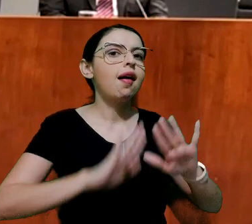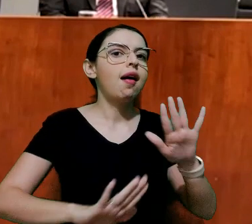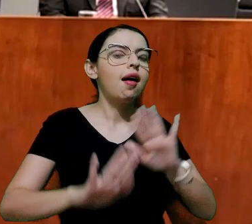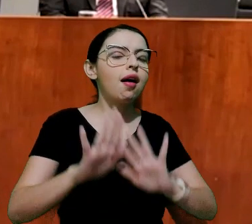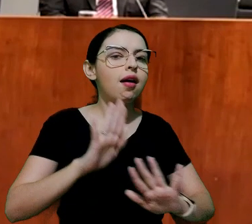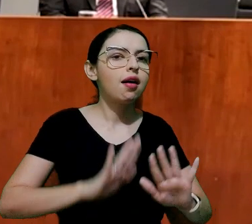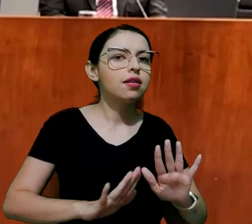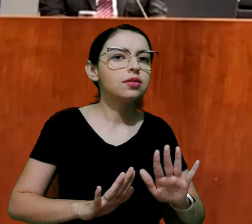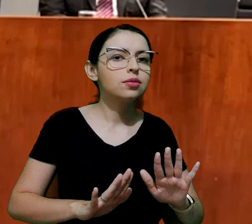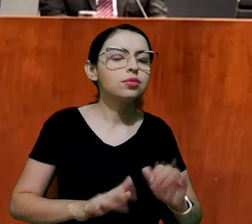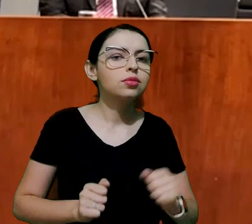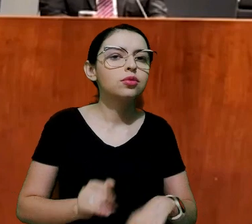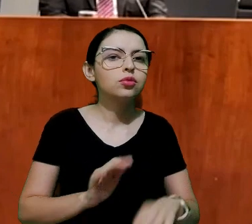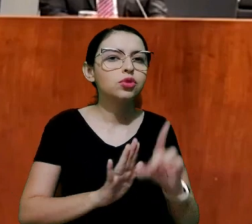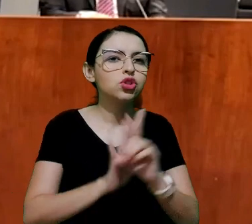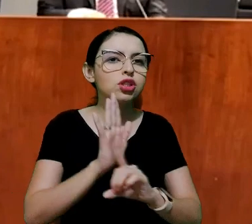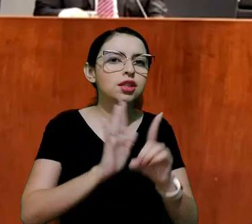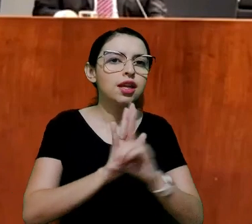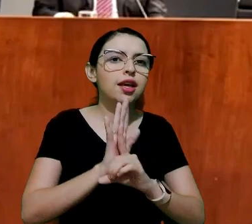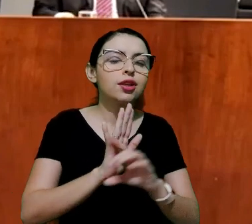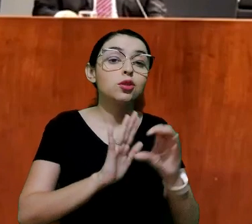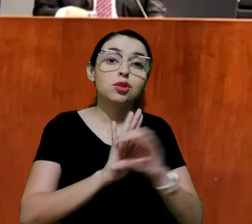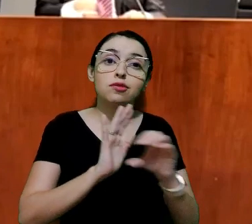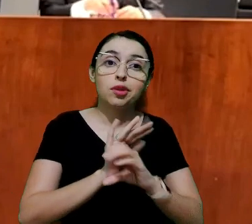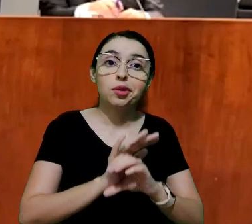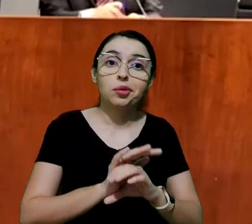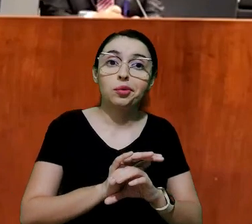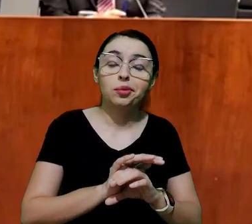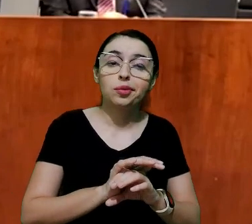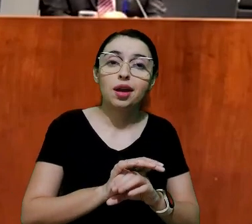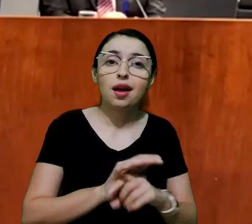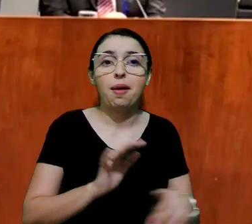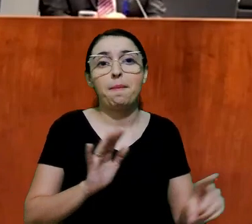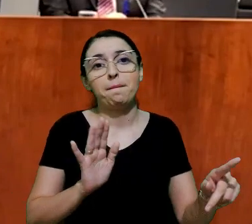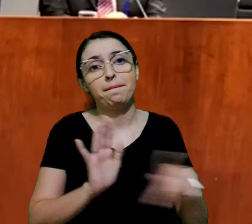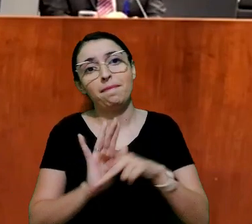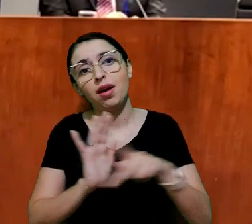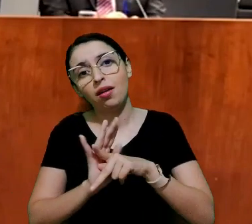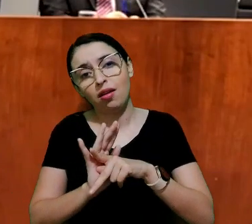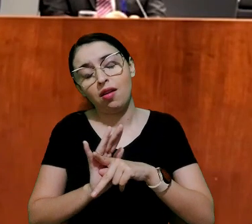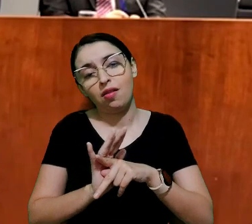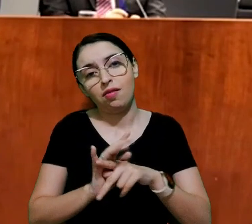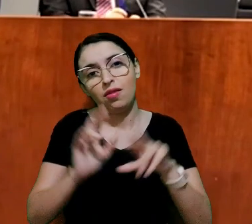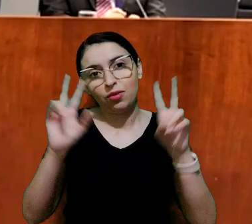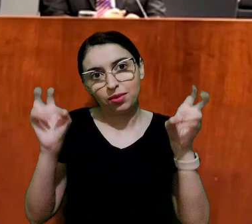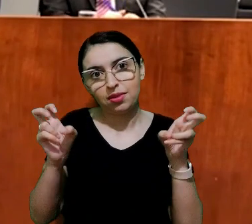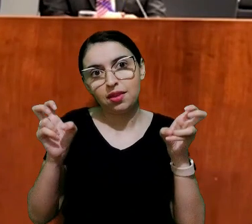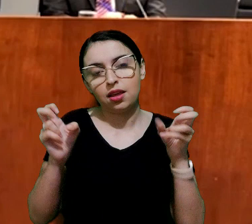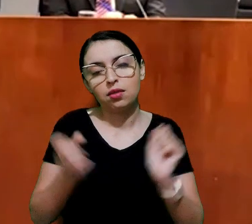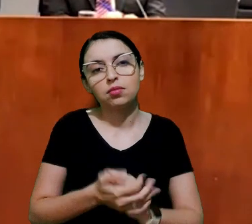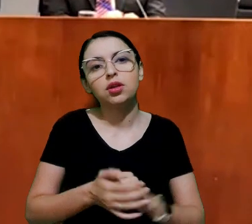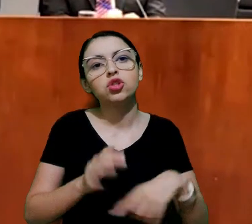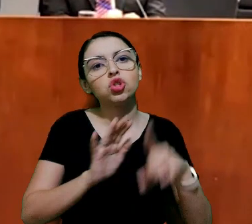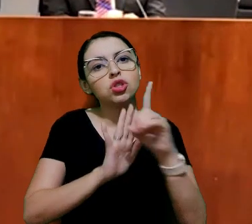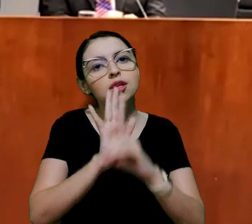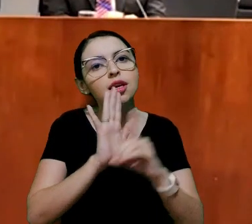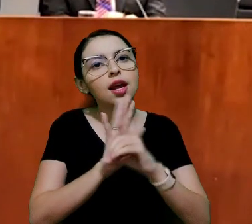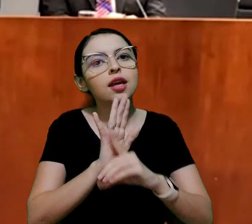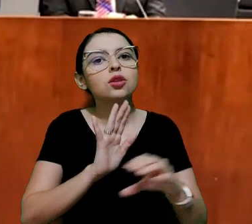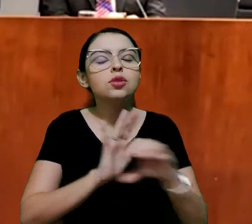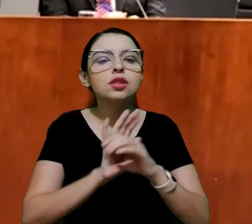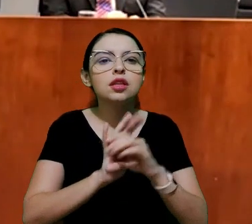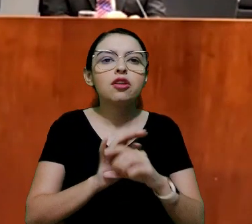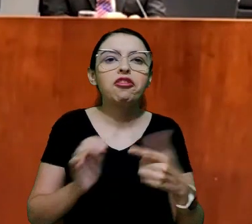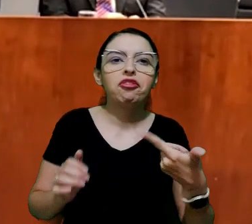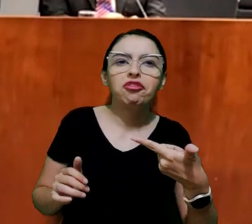mundo estuda a prova no processo, né? Mas prova é um assunto de direito civil, não é? Temos lá 20 artigos